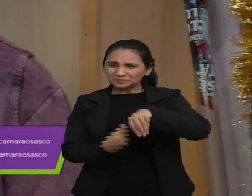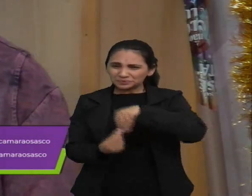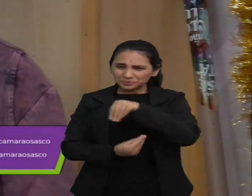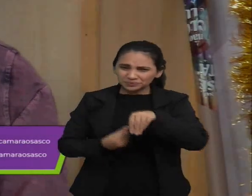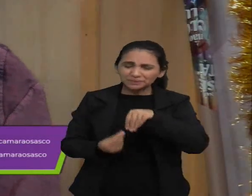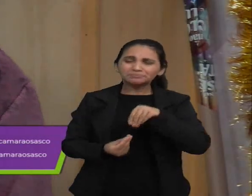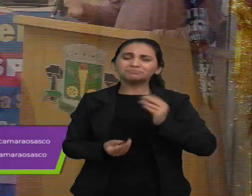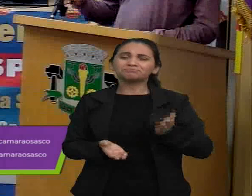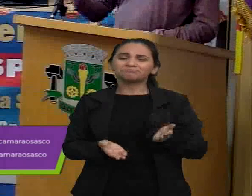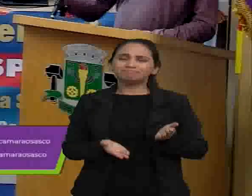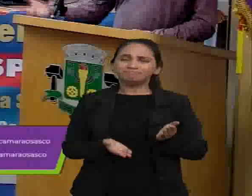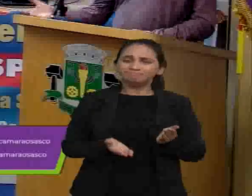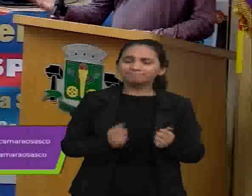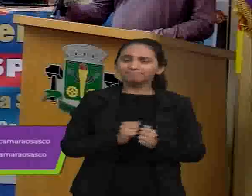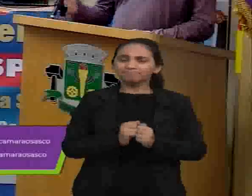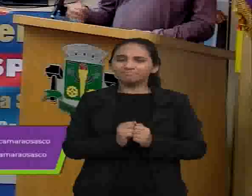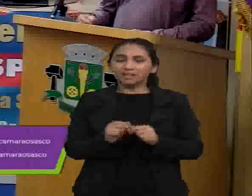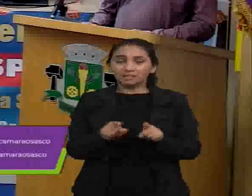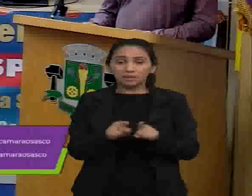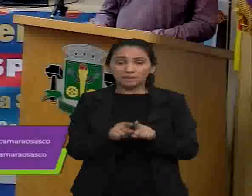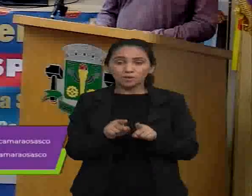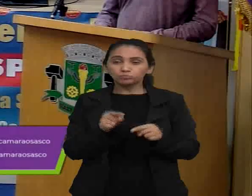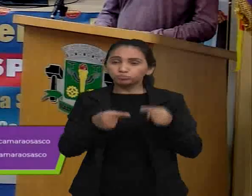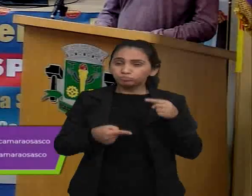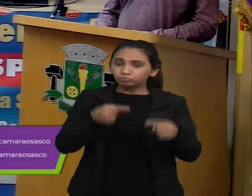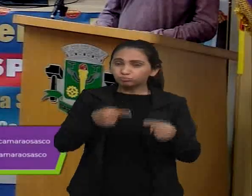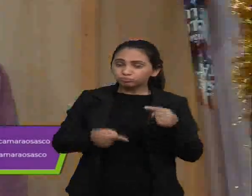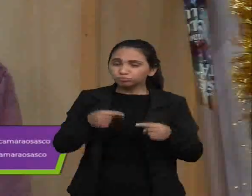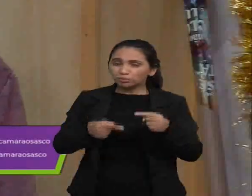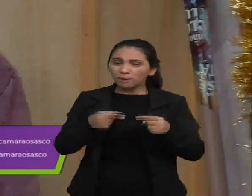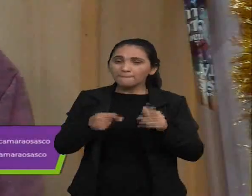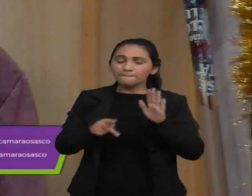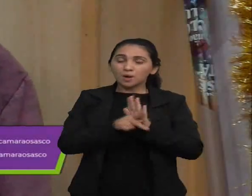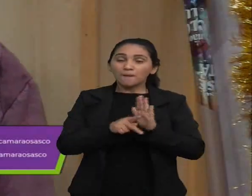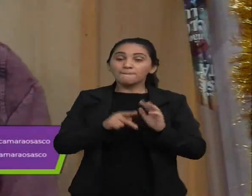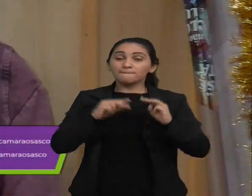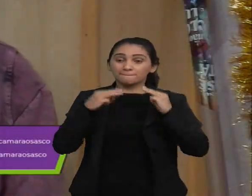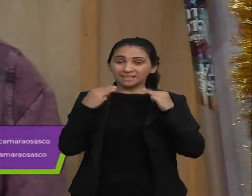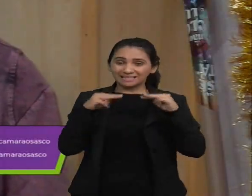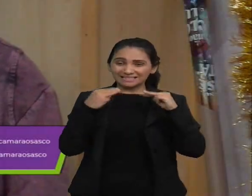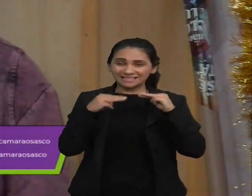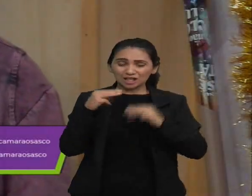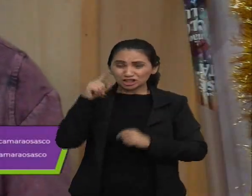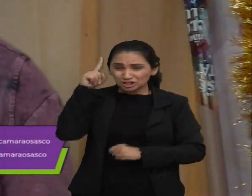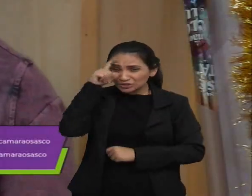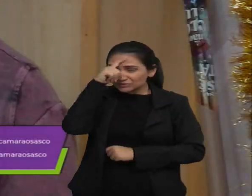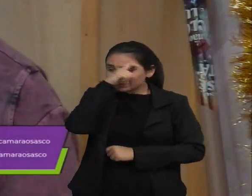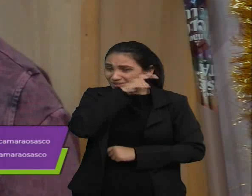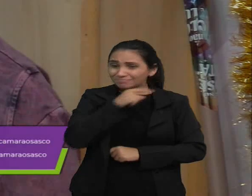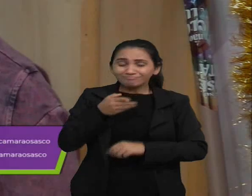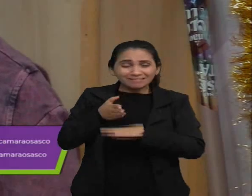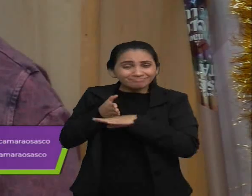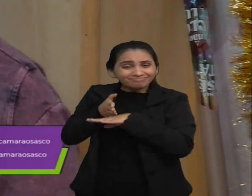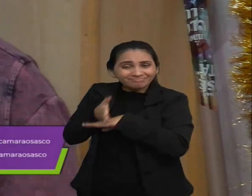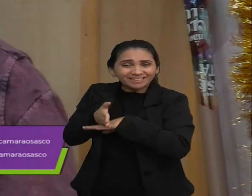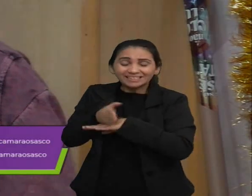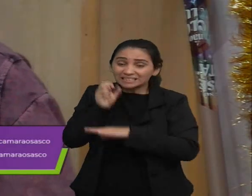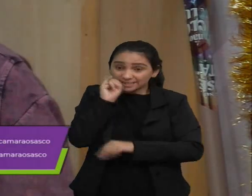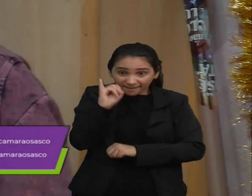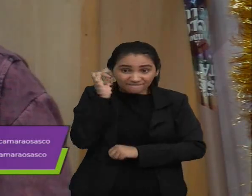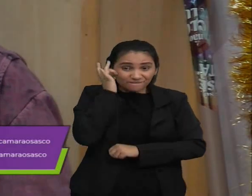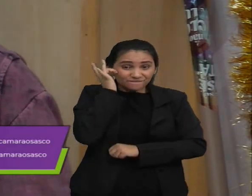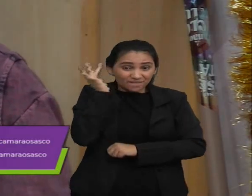são áreas que estão em discussão no Ministério Público, áreas dificílimas de atuação. Se fosse fácil,